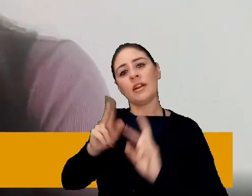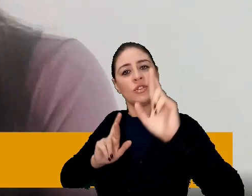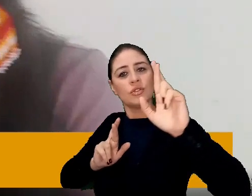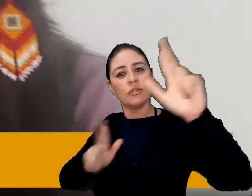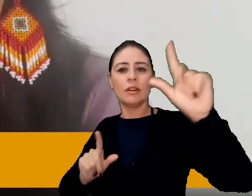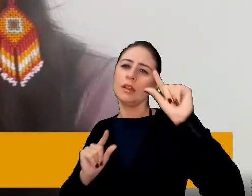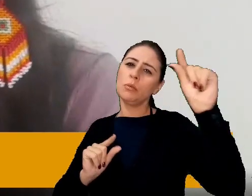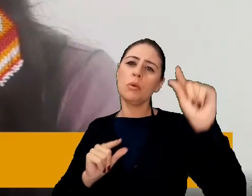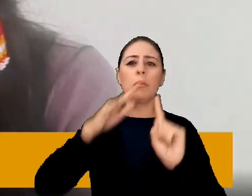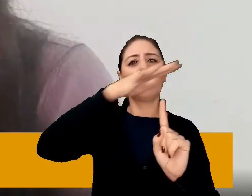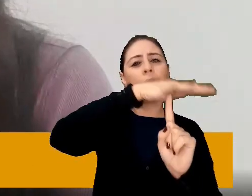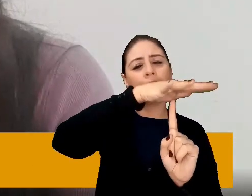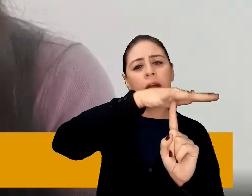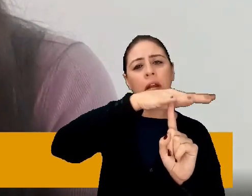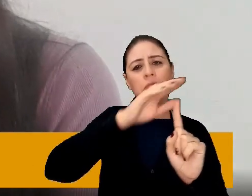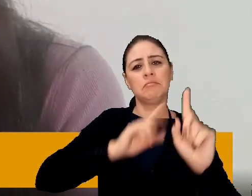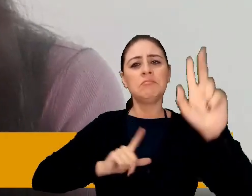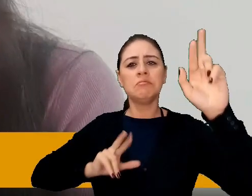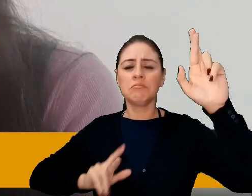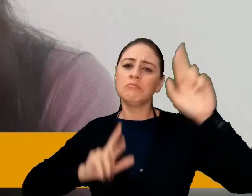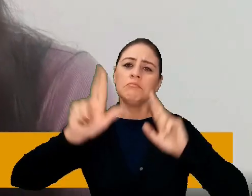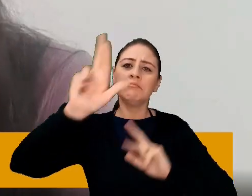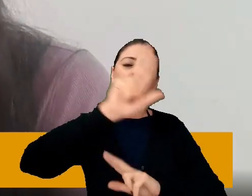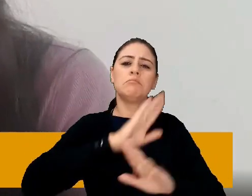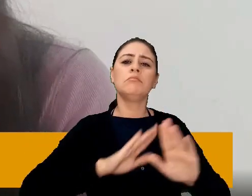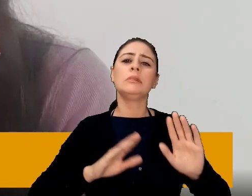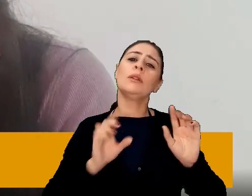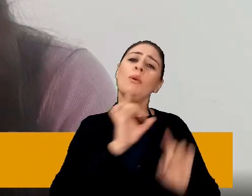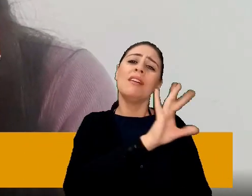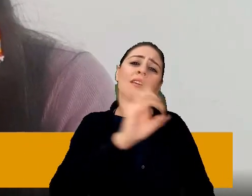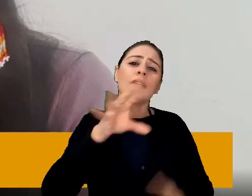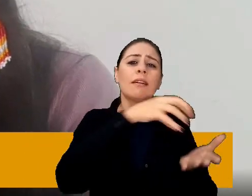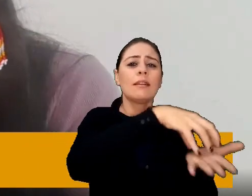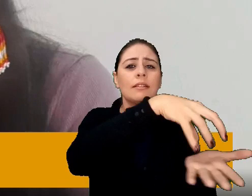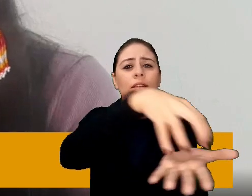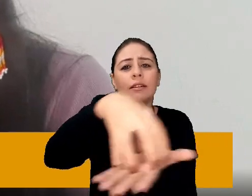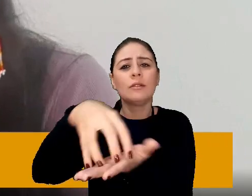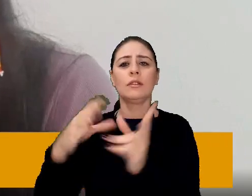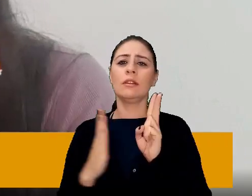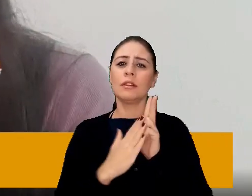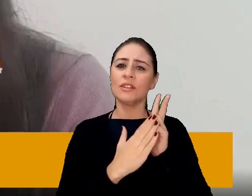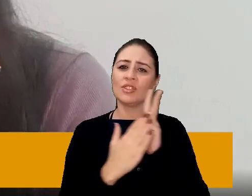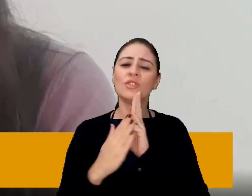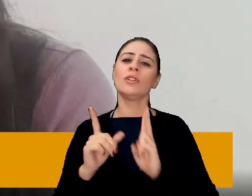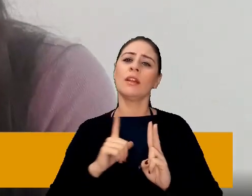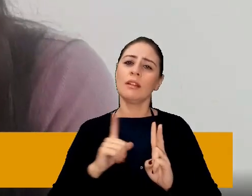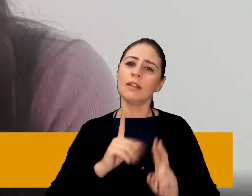um pouco diferente do caingangue do Paraná. Então, cada aldeia ela tem